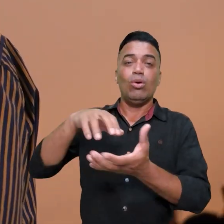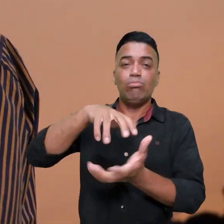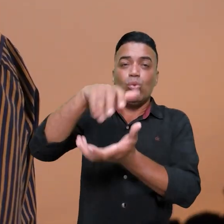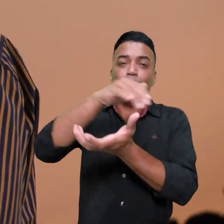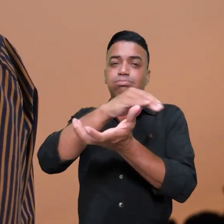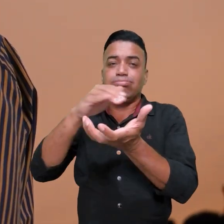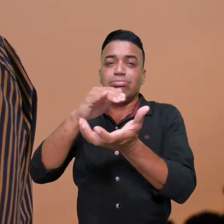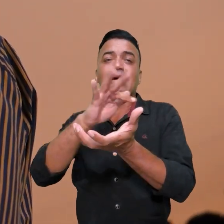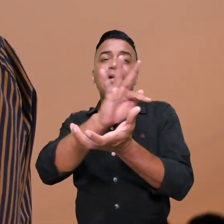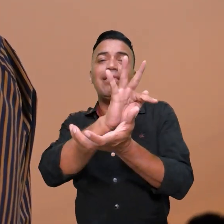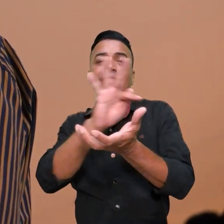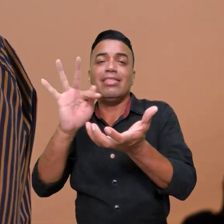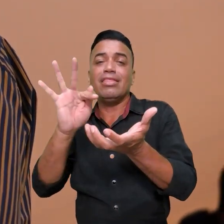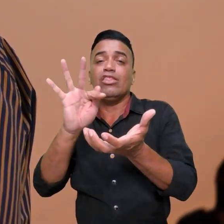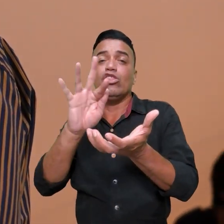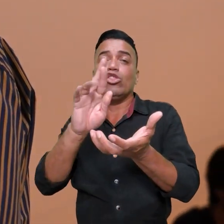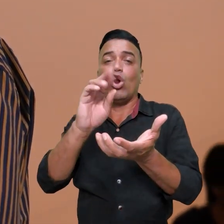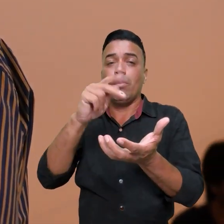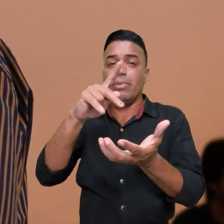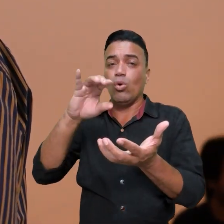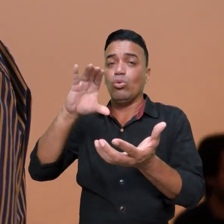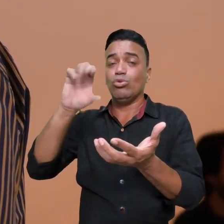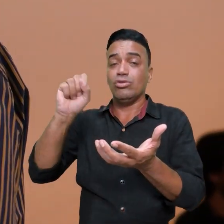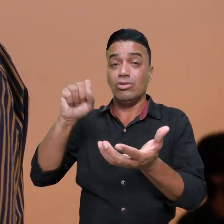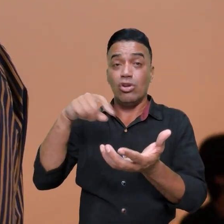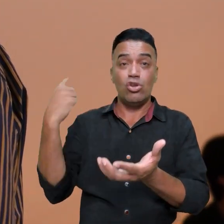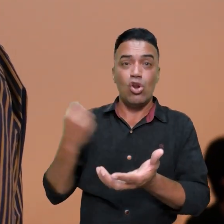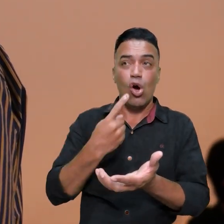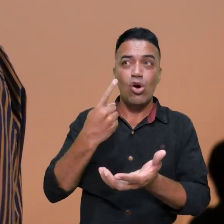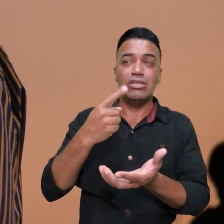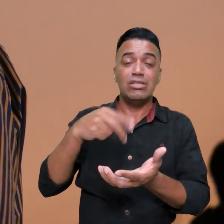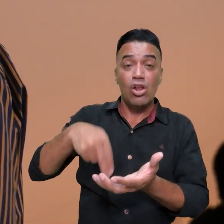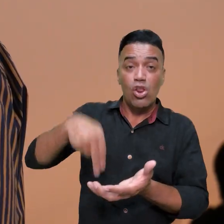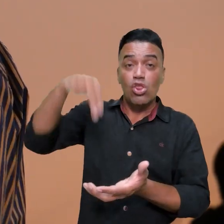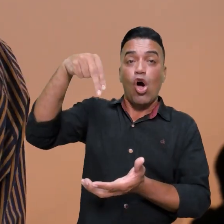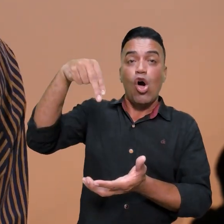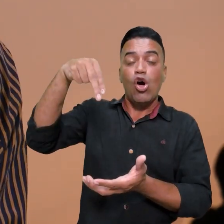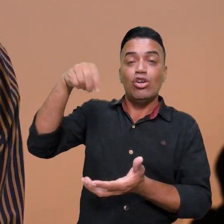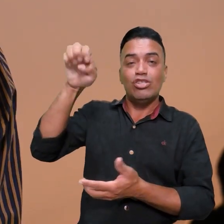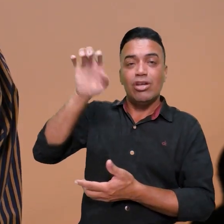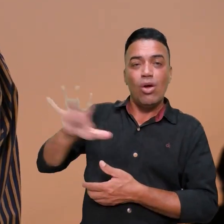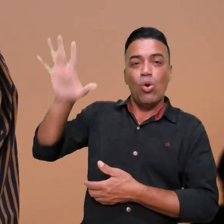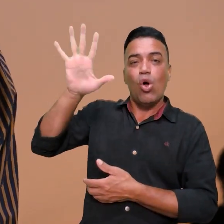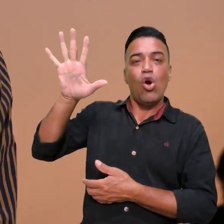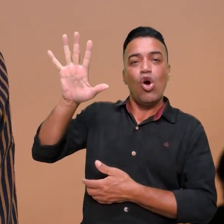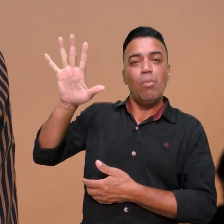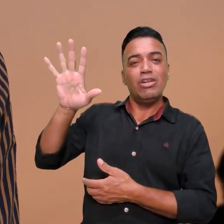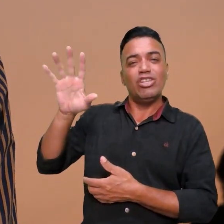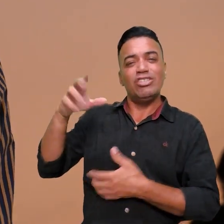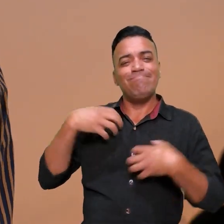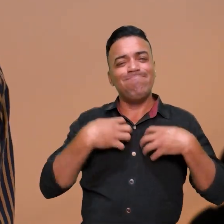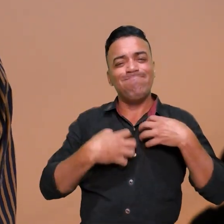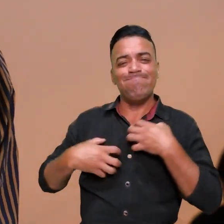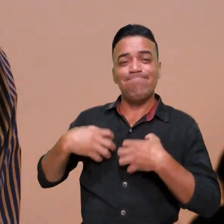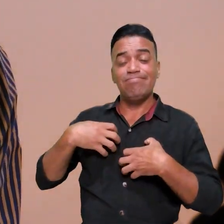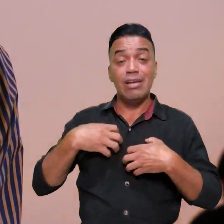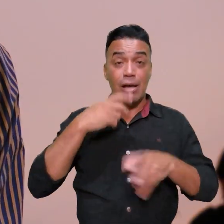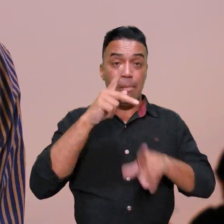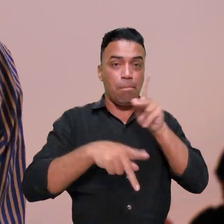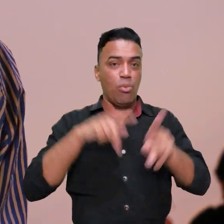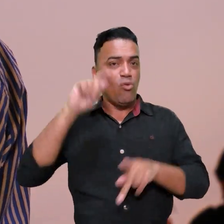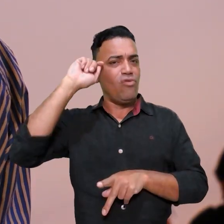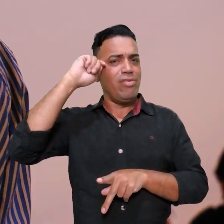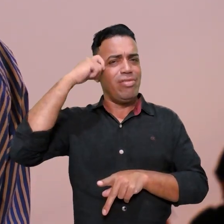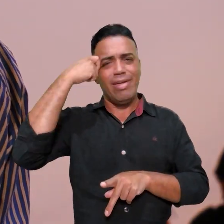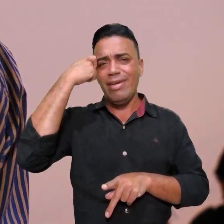nós, norte da Europa, somos melancólicos. Os negros não. Eu tive muito em países